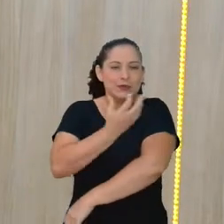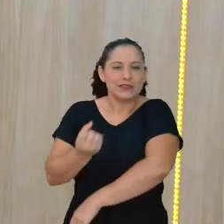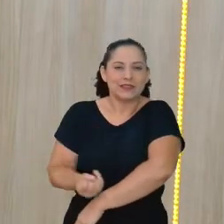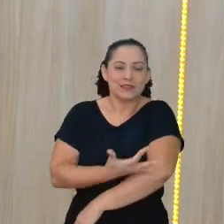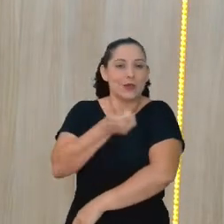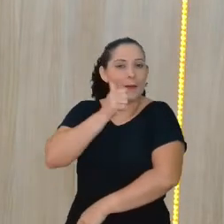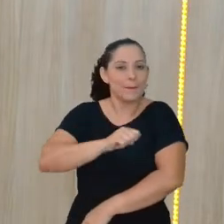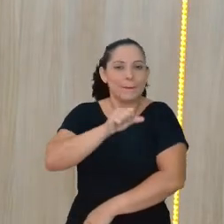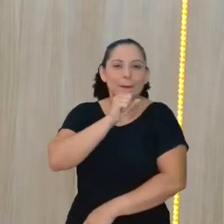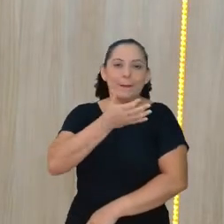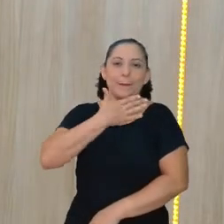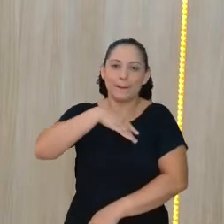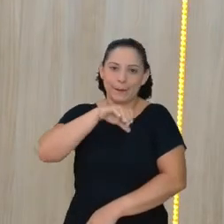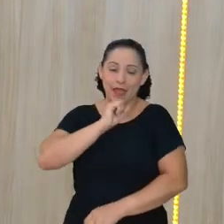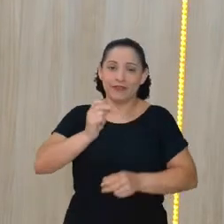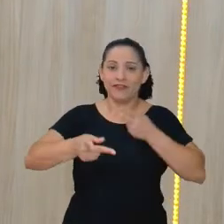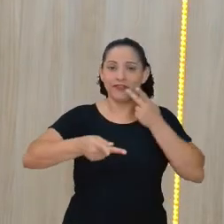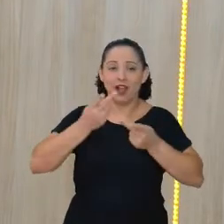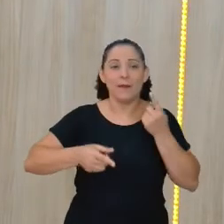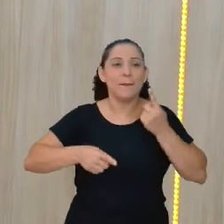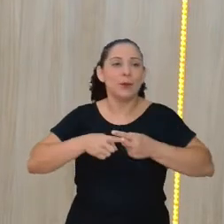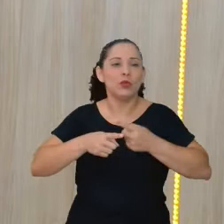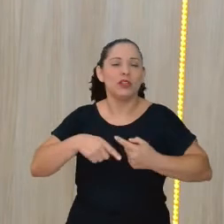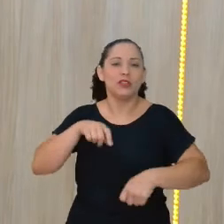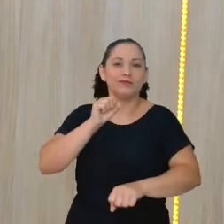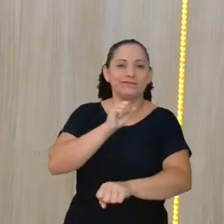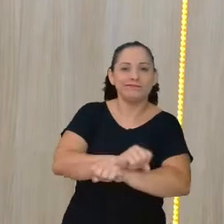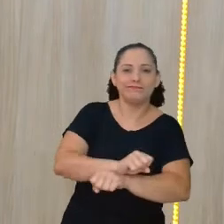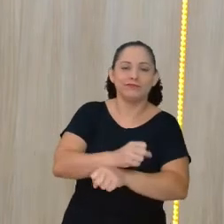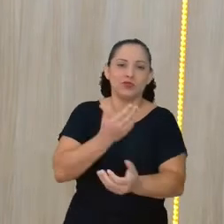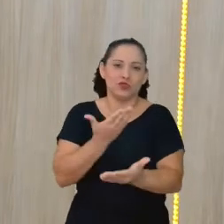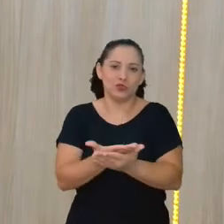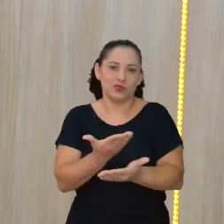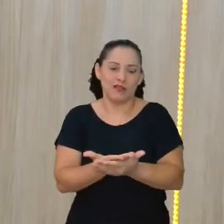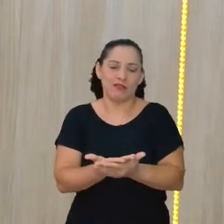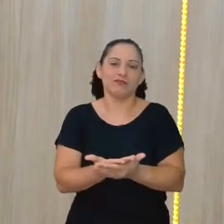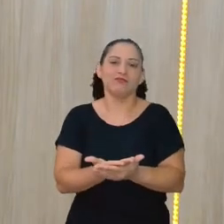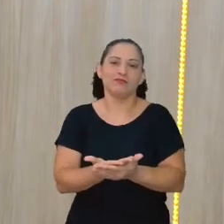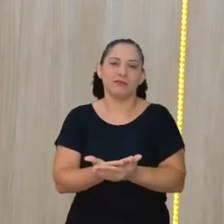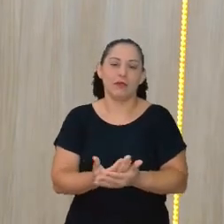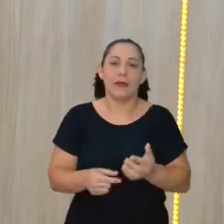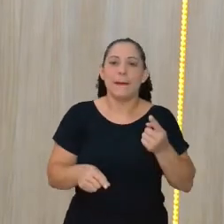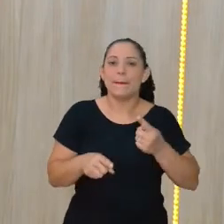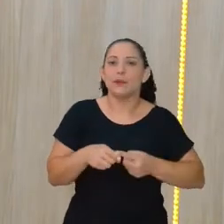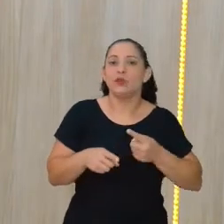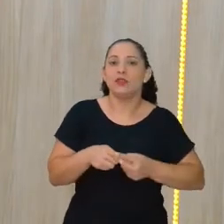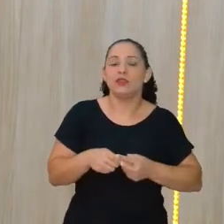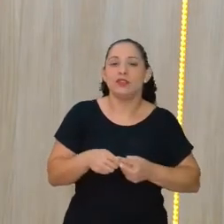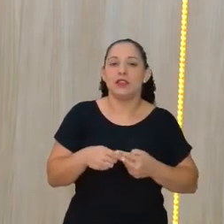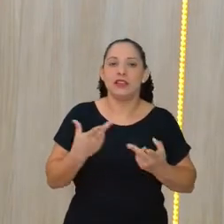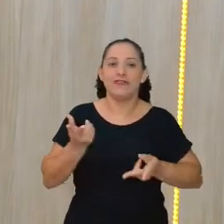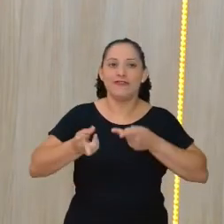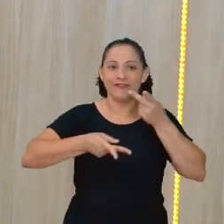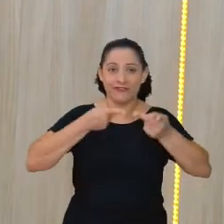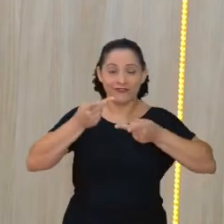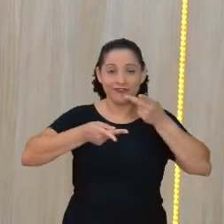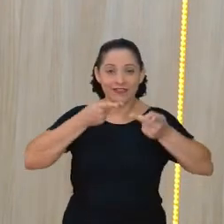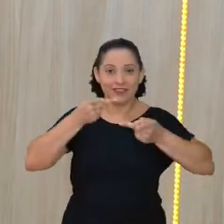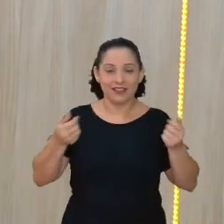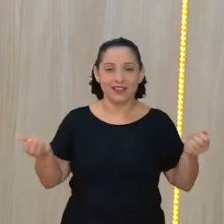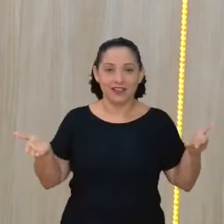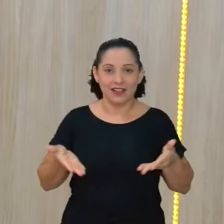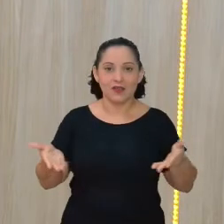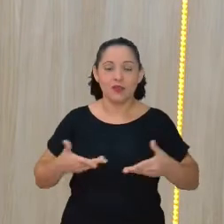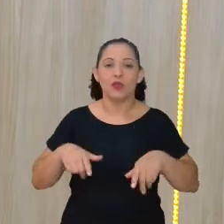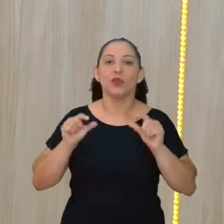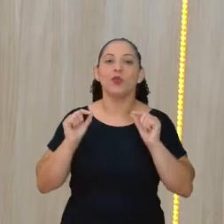pais, dizendo por que pararam de estudar, por quê. E aí vão falar um pouquinho agora da parte